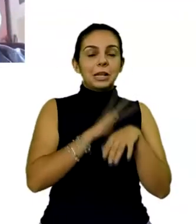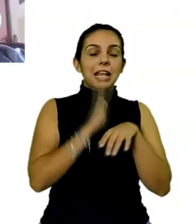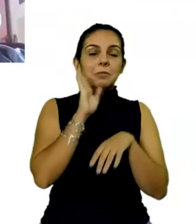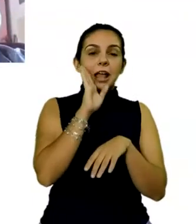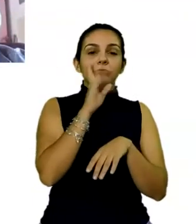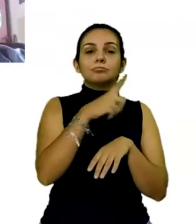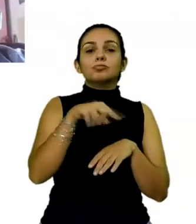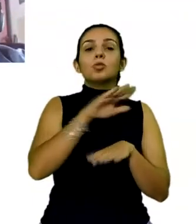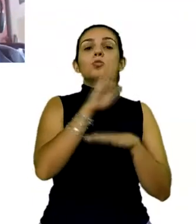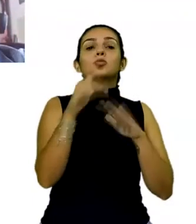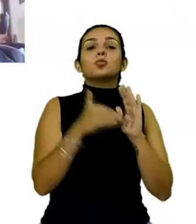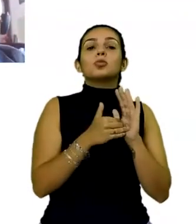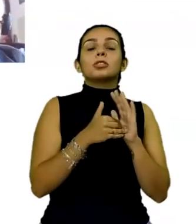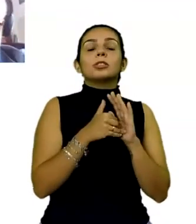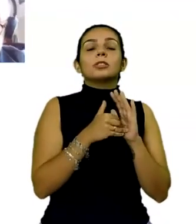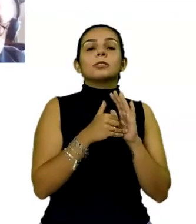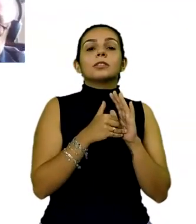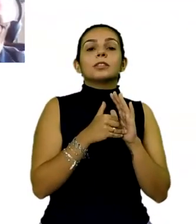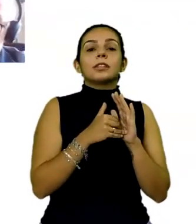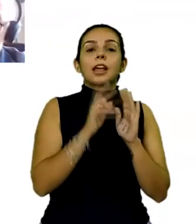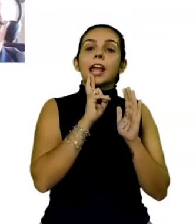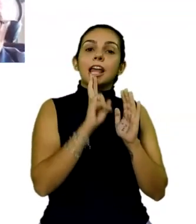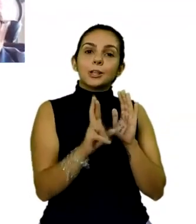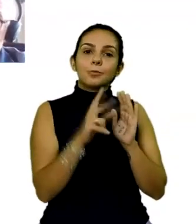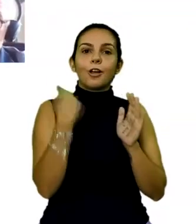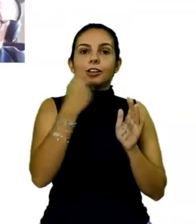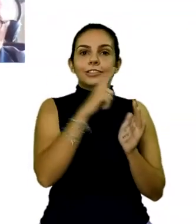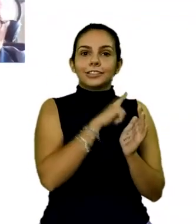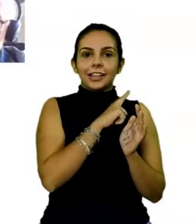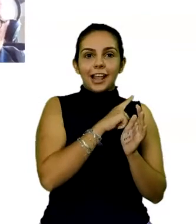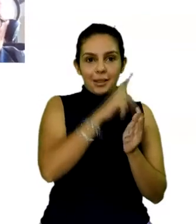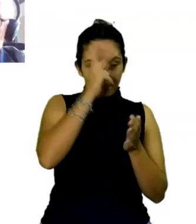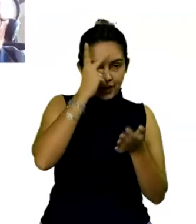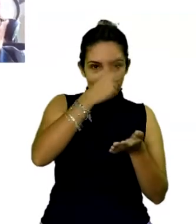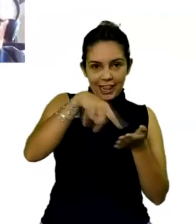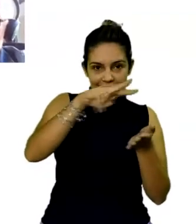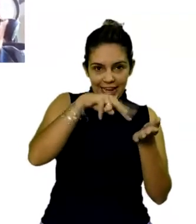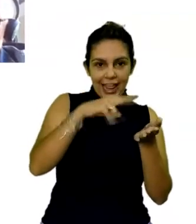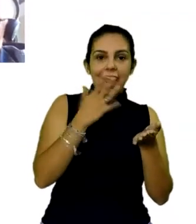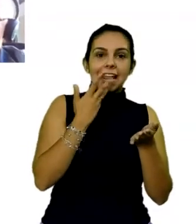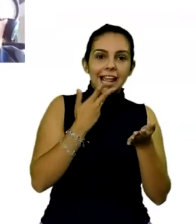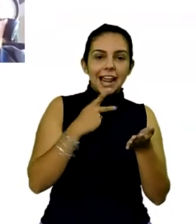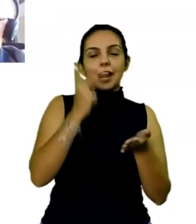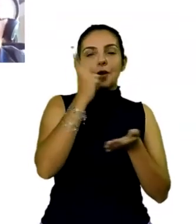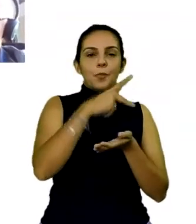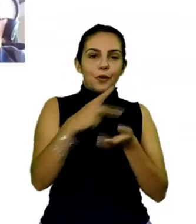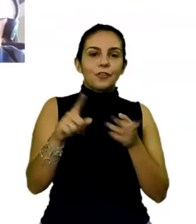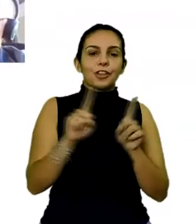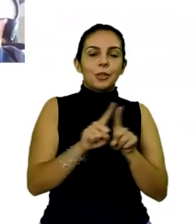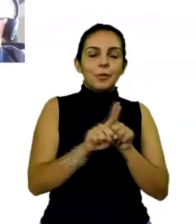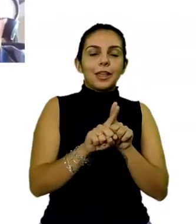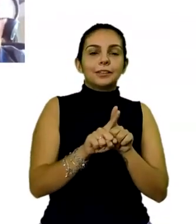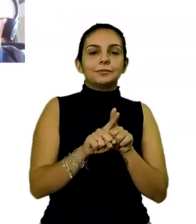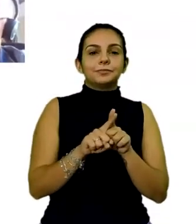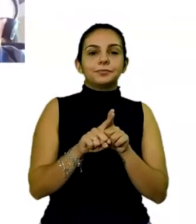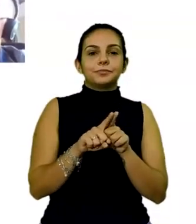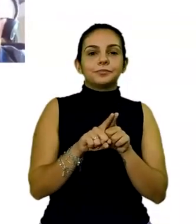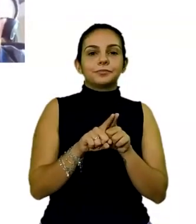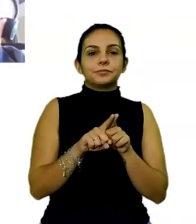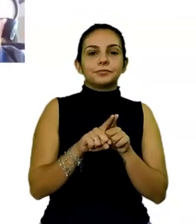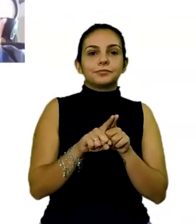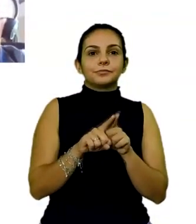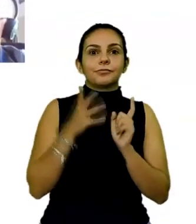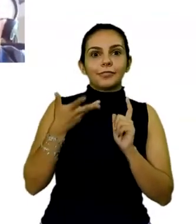bacana nisso tudo é a resposta que a gente tem dos leitores, das crianças, dos professores também. E